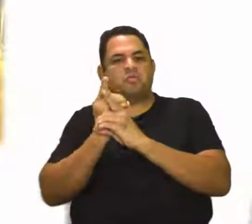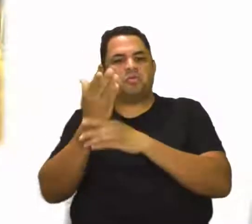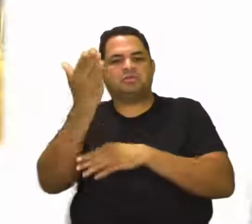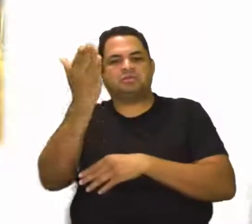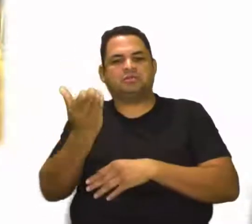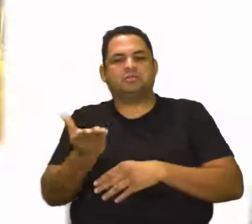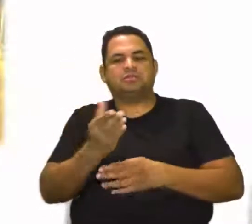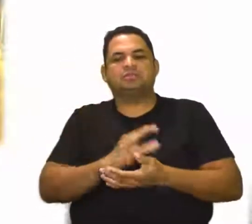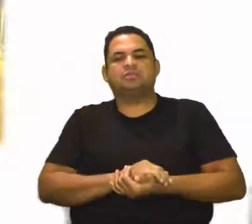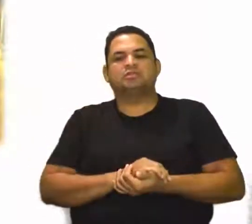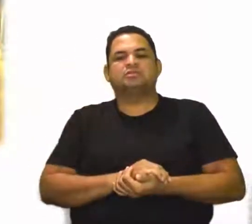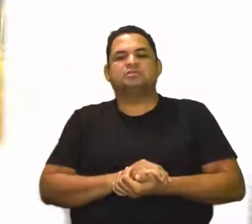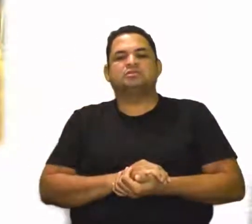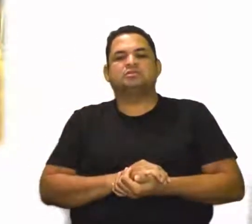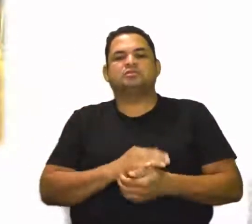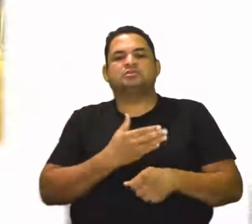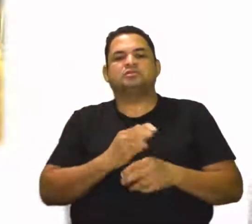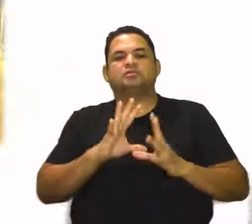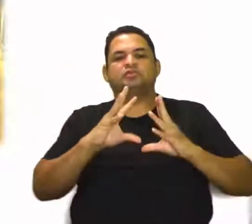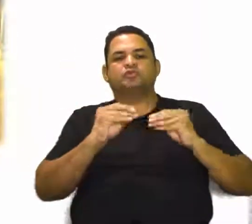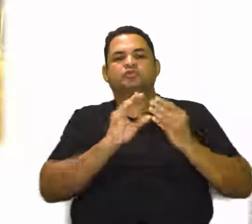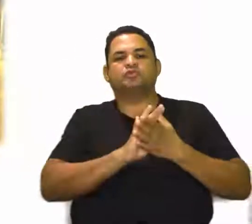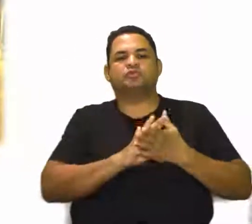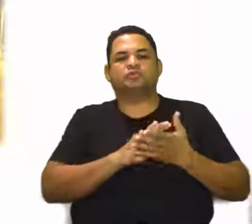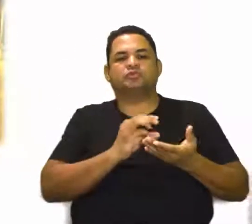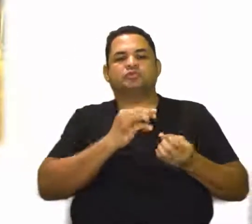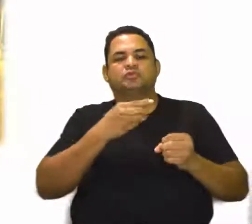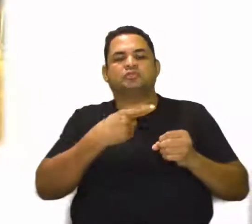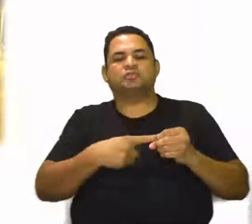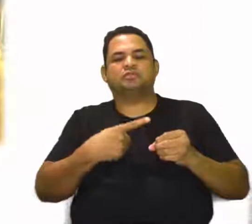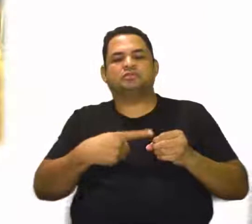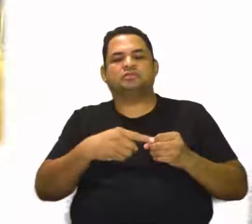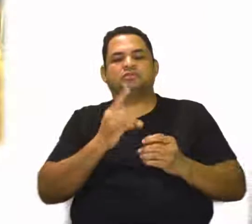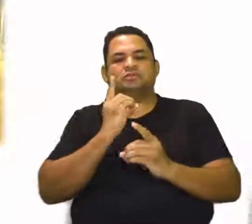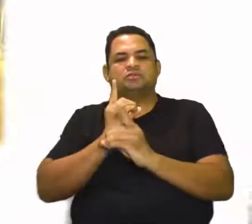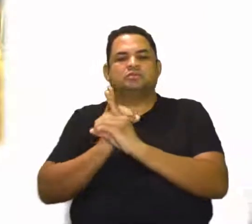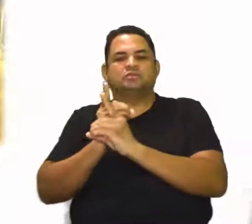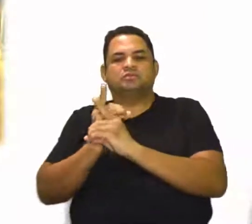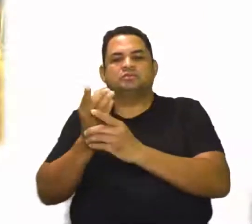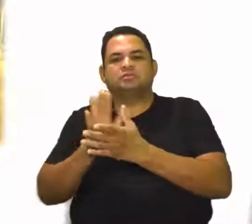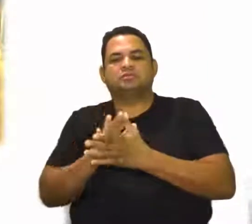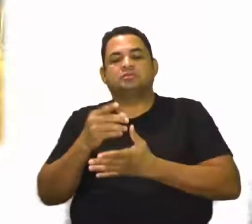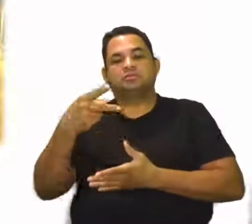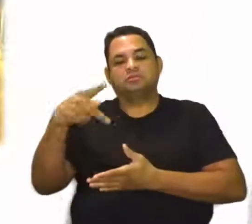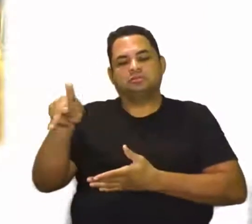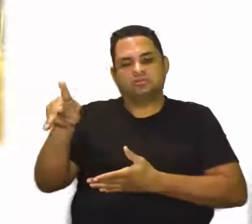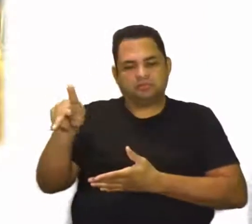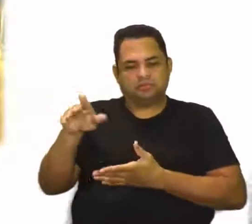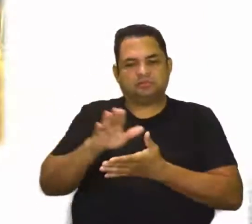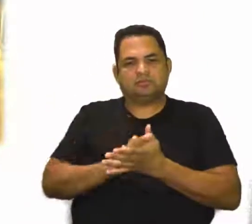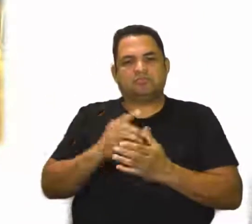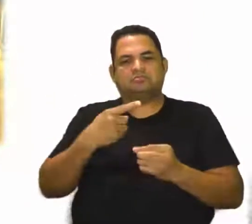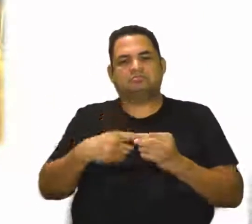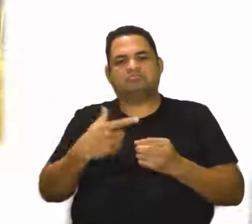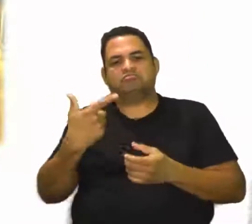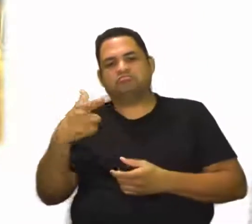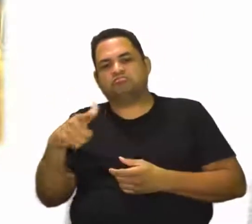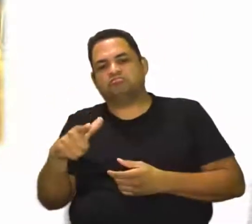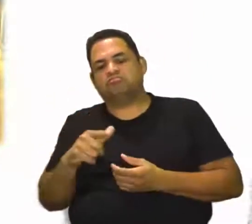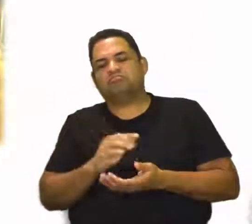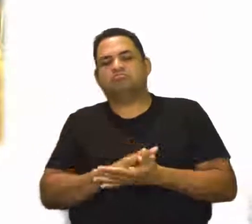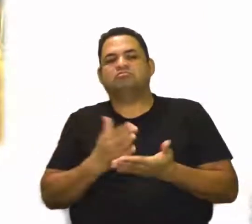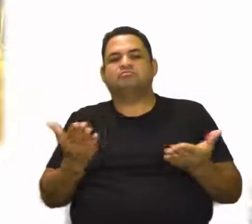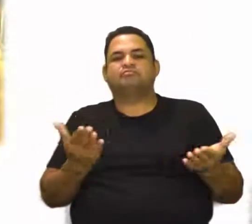né, professora? Praticamente em quase todos os municípios a gente encontra. Isso. Pode ser que no seu município você não tenha, né, de